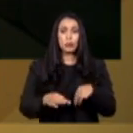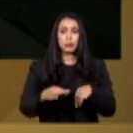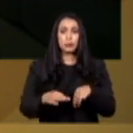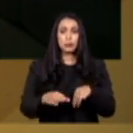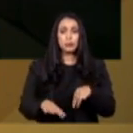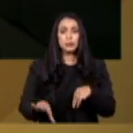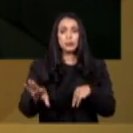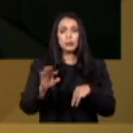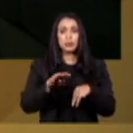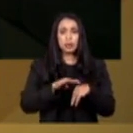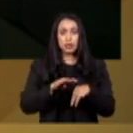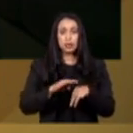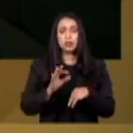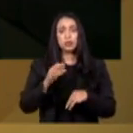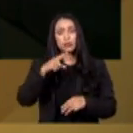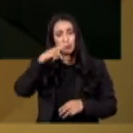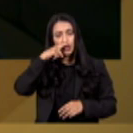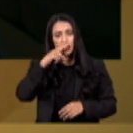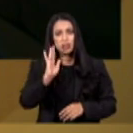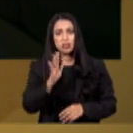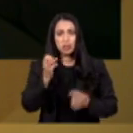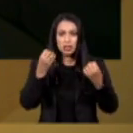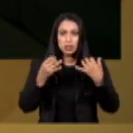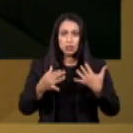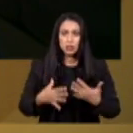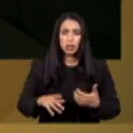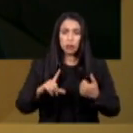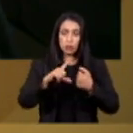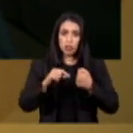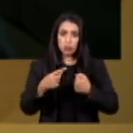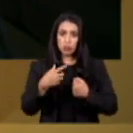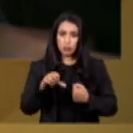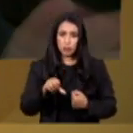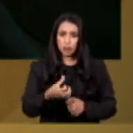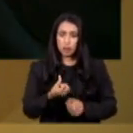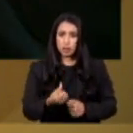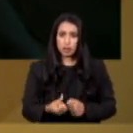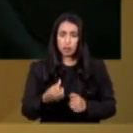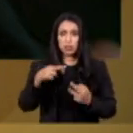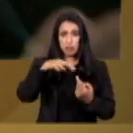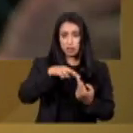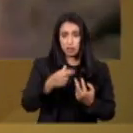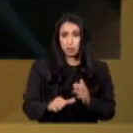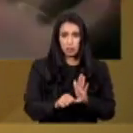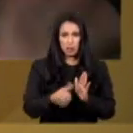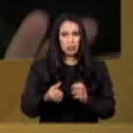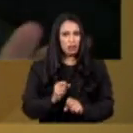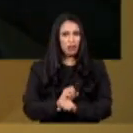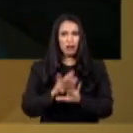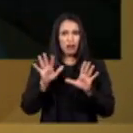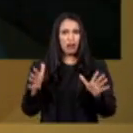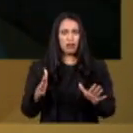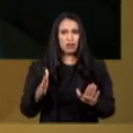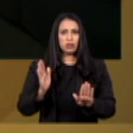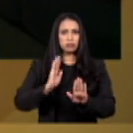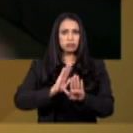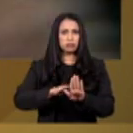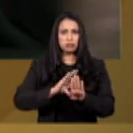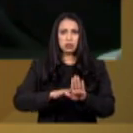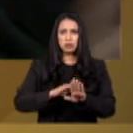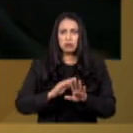a constituição ou lisboa cidade artigo 96 inciso primeiro só deixava para é o autogoverno